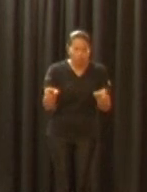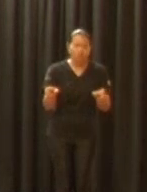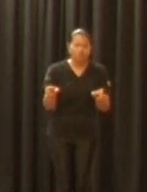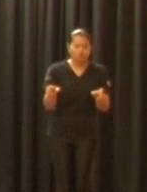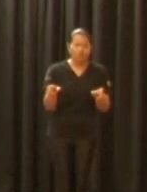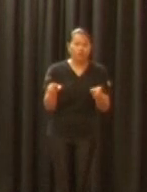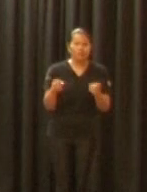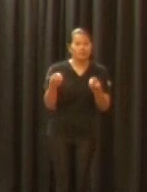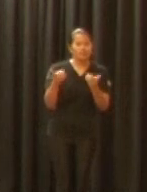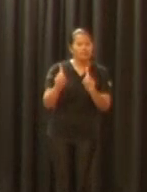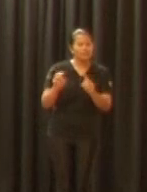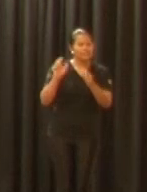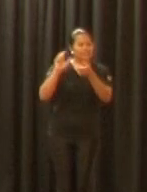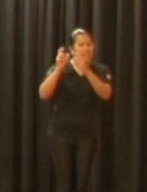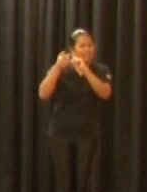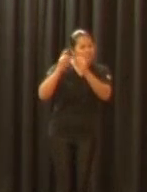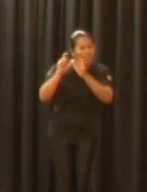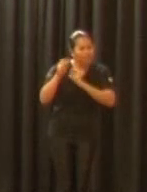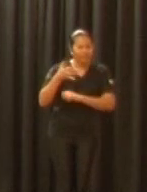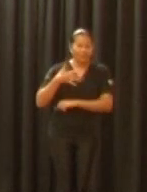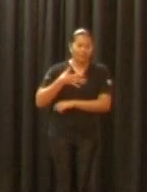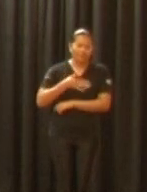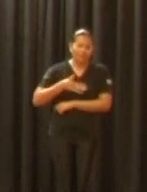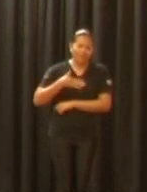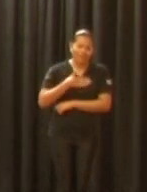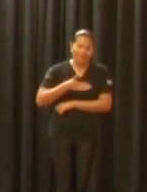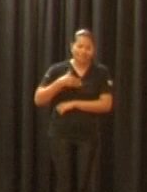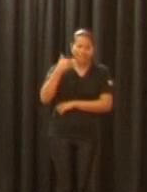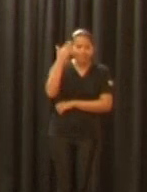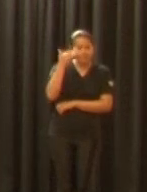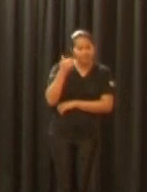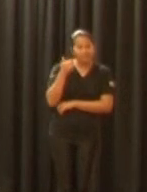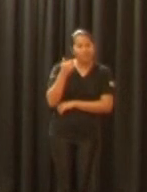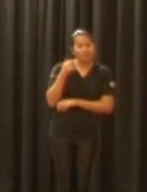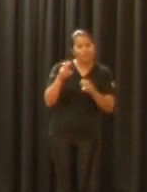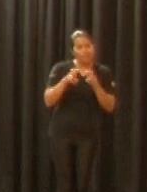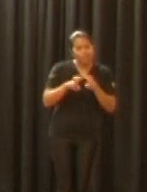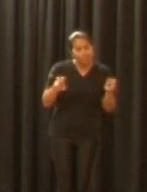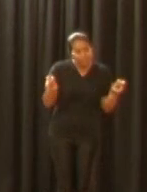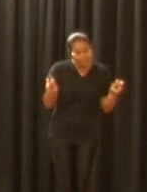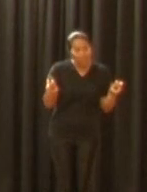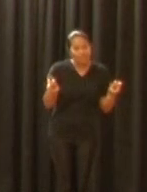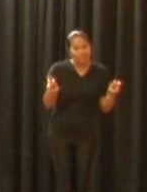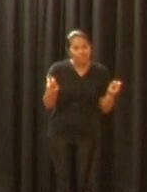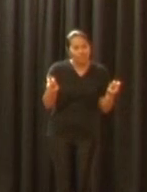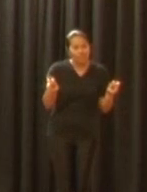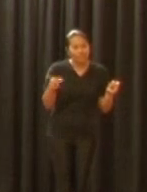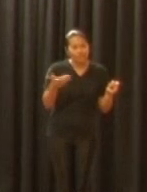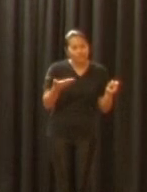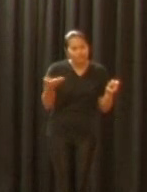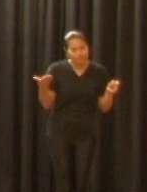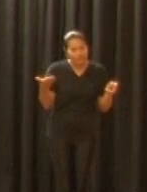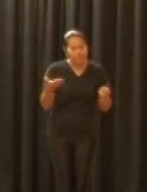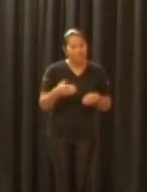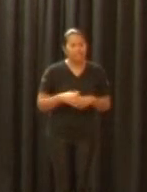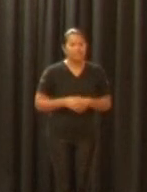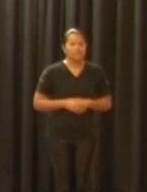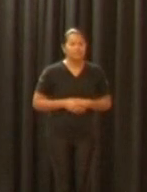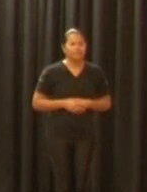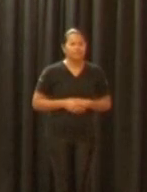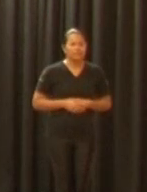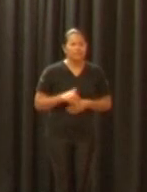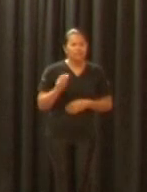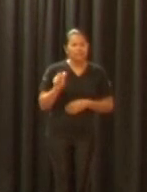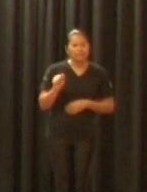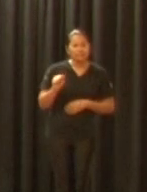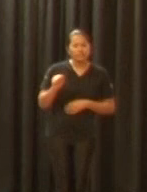eu queria ouvir um pouquinho mais de vocês, né? Eu vi ali que a Ana aí colocou, né? A questão, o